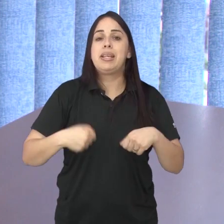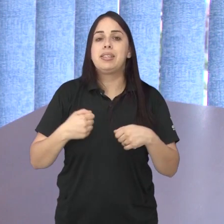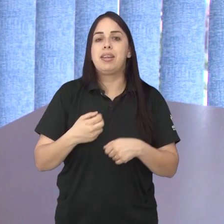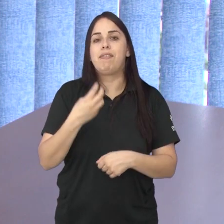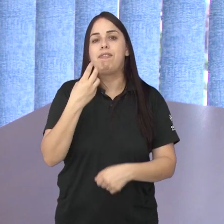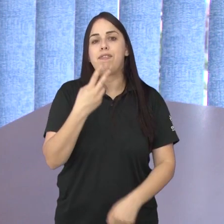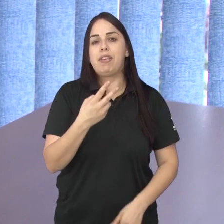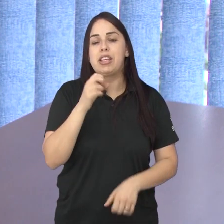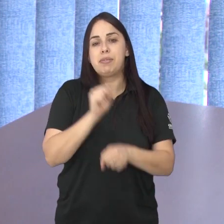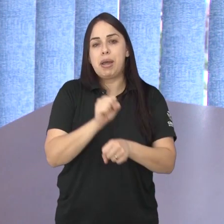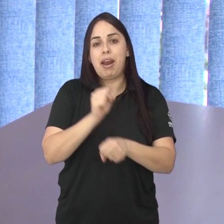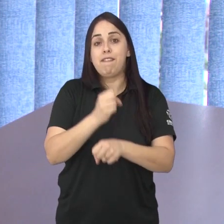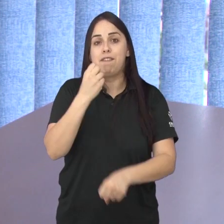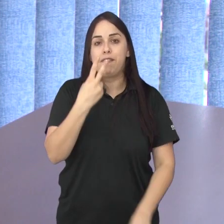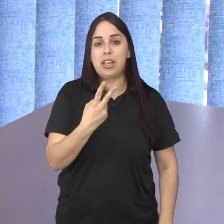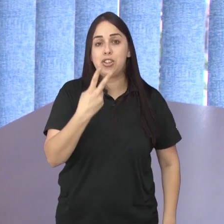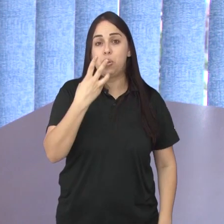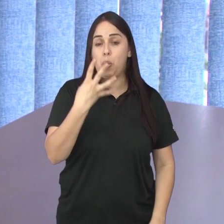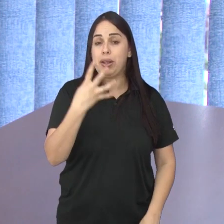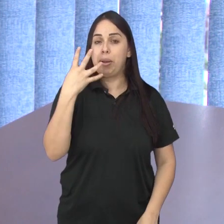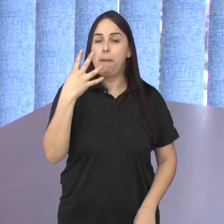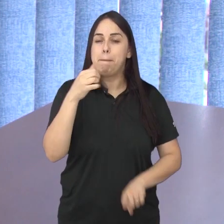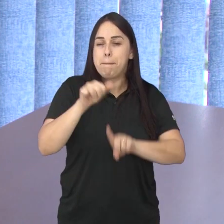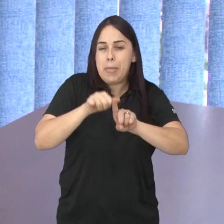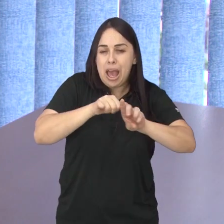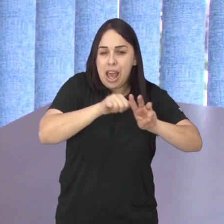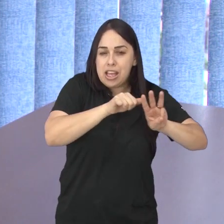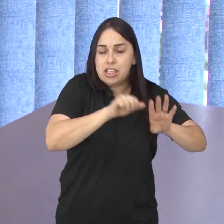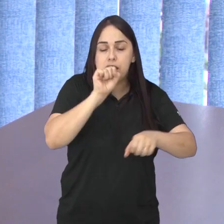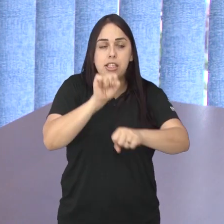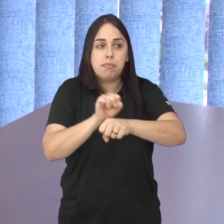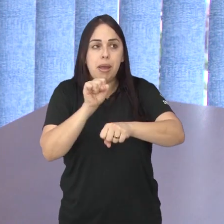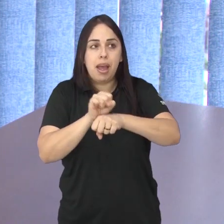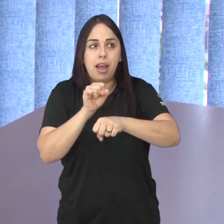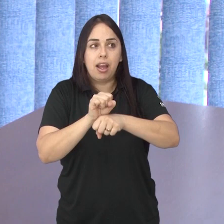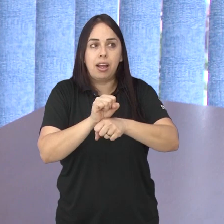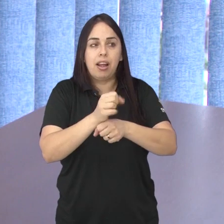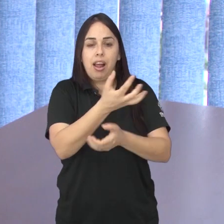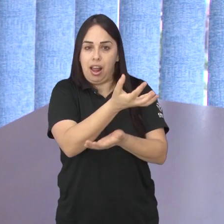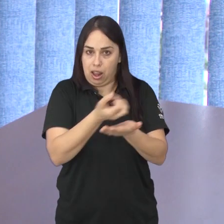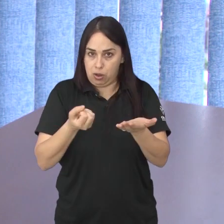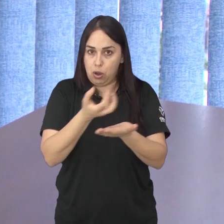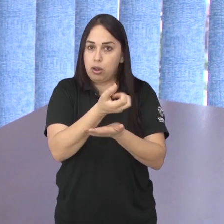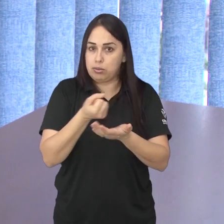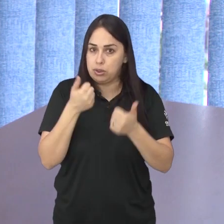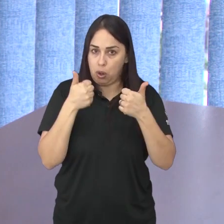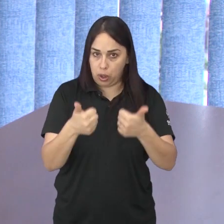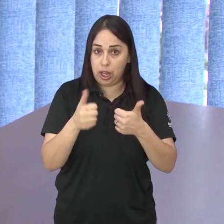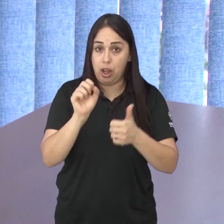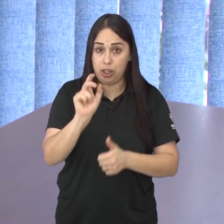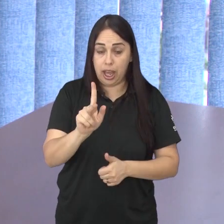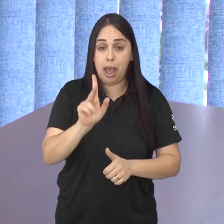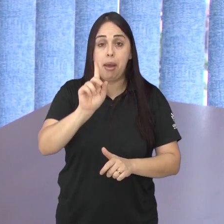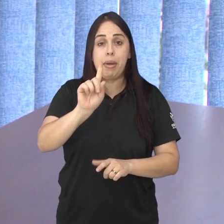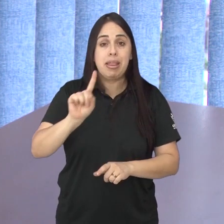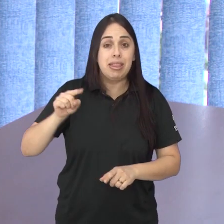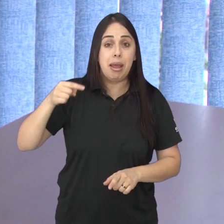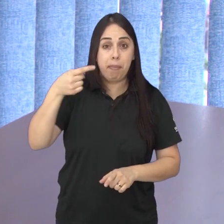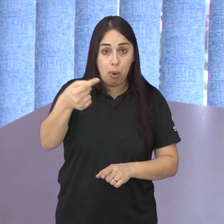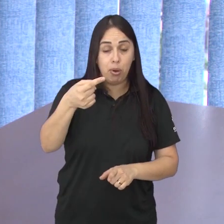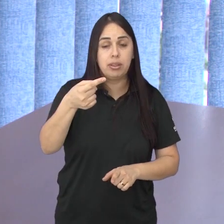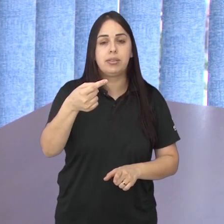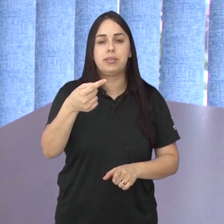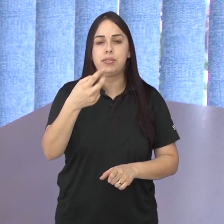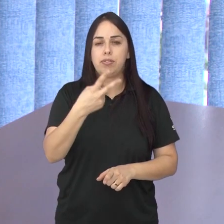de 24 meses, né? Durante esses 24 meses, ele continua recebendo o saque aniversário, porém, após os